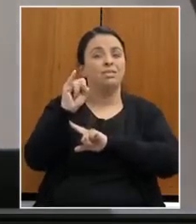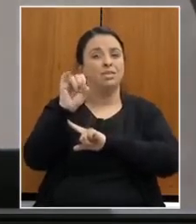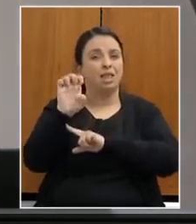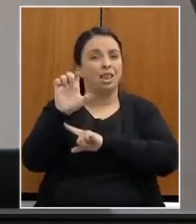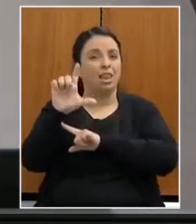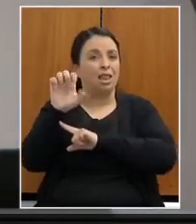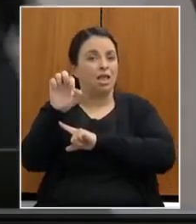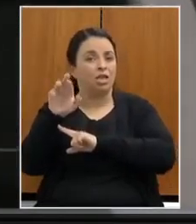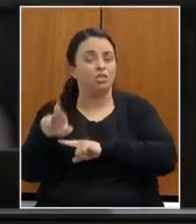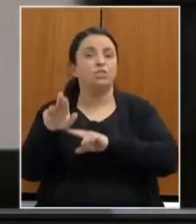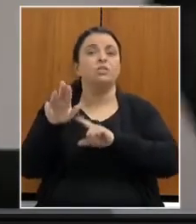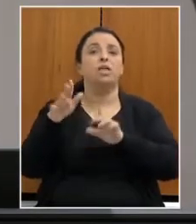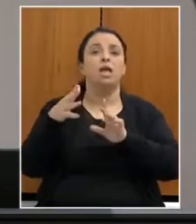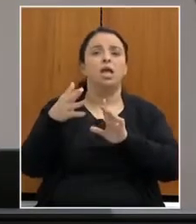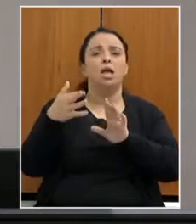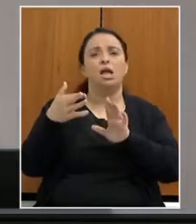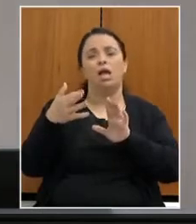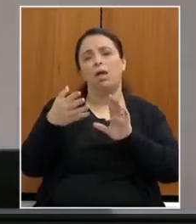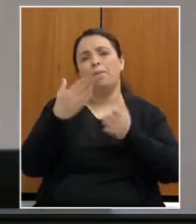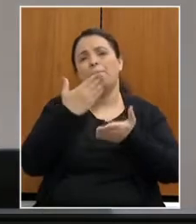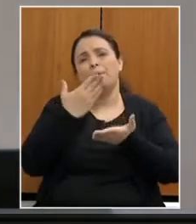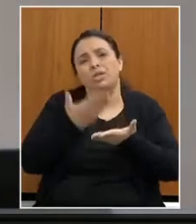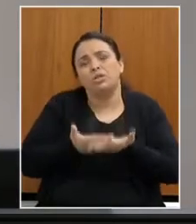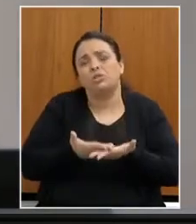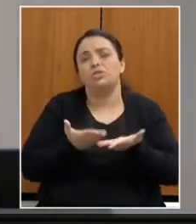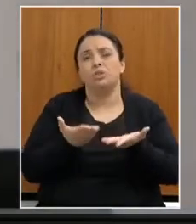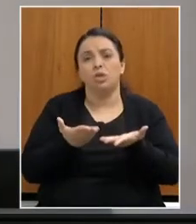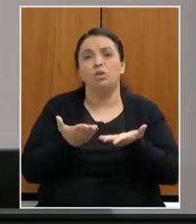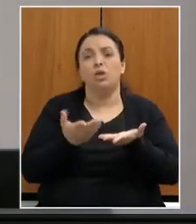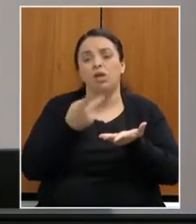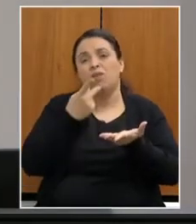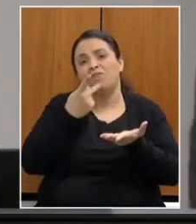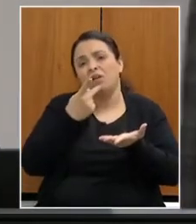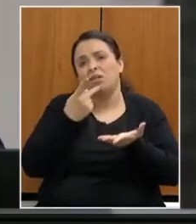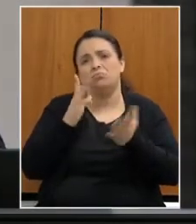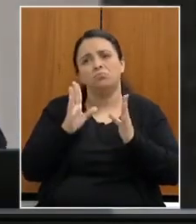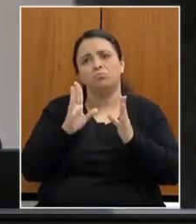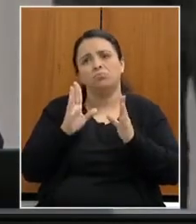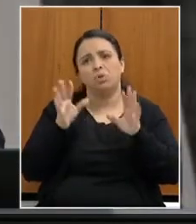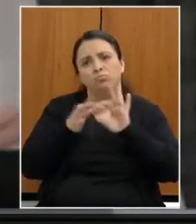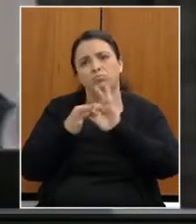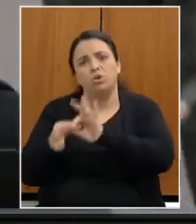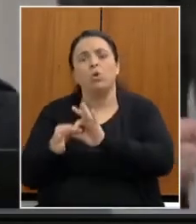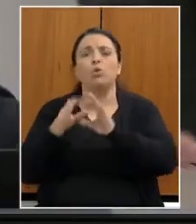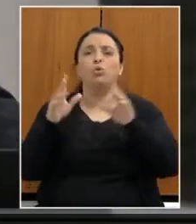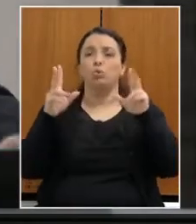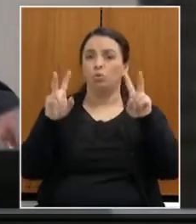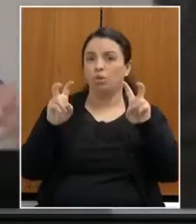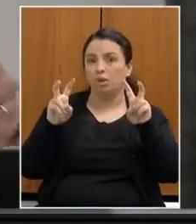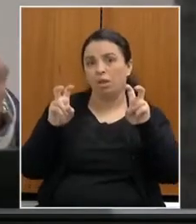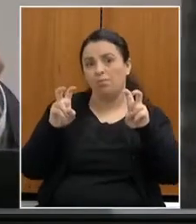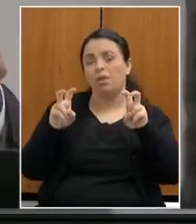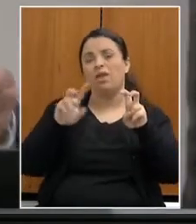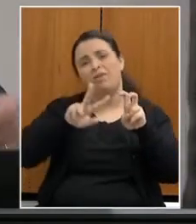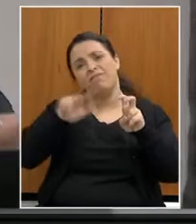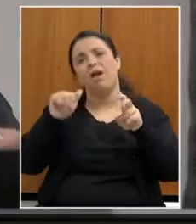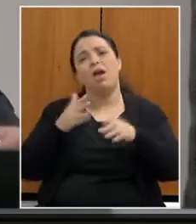recomendações referentes ao tema abordado que serão deliberadas ao final desta reunião.